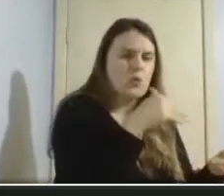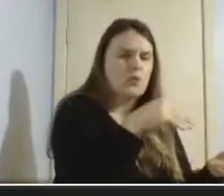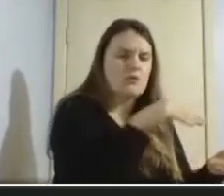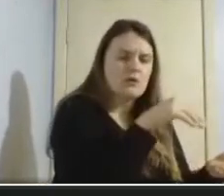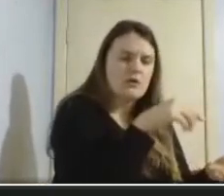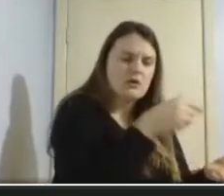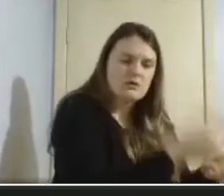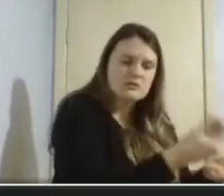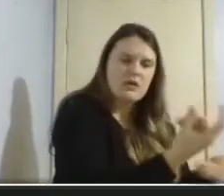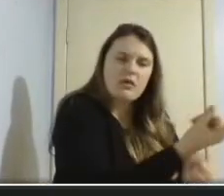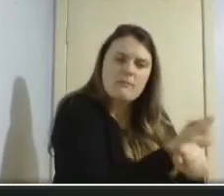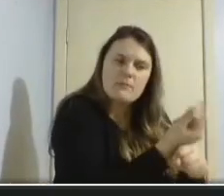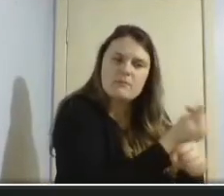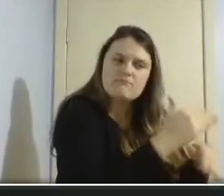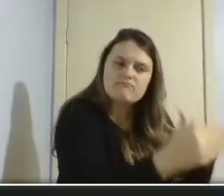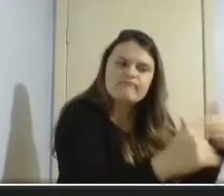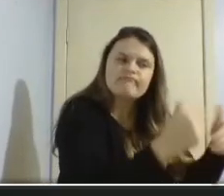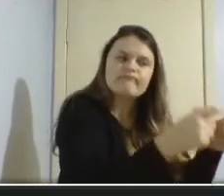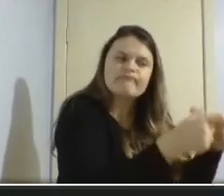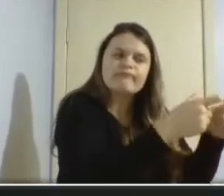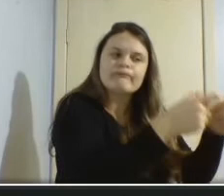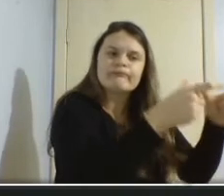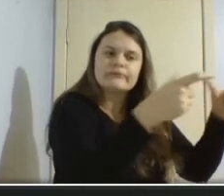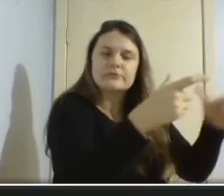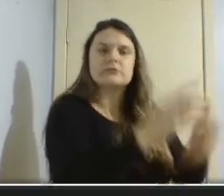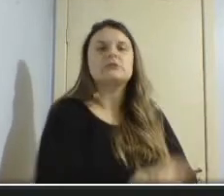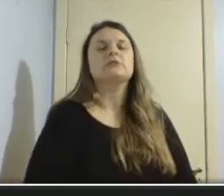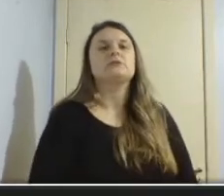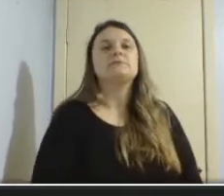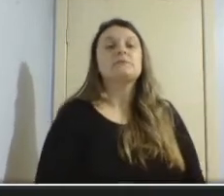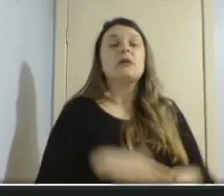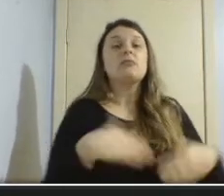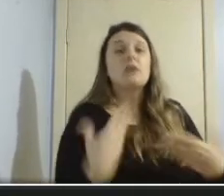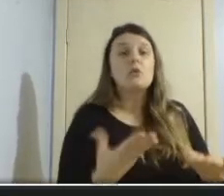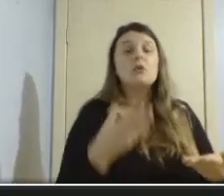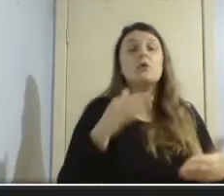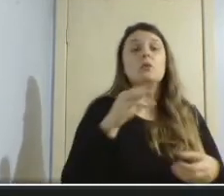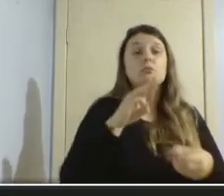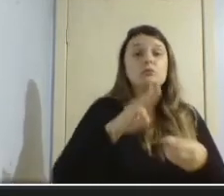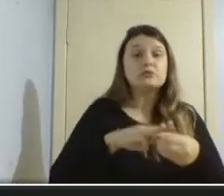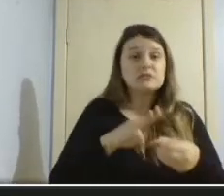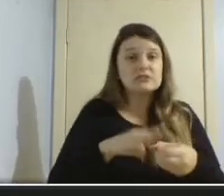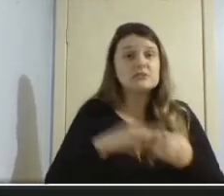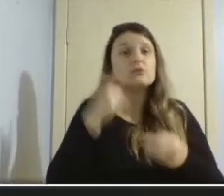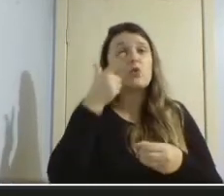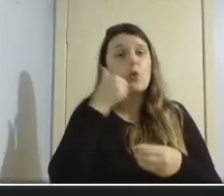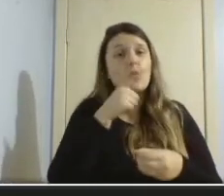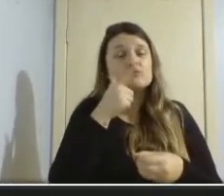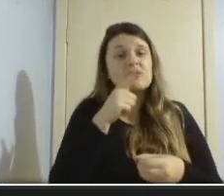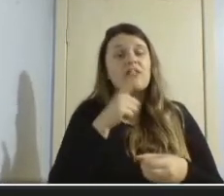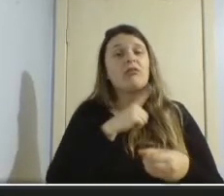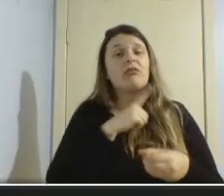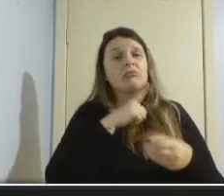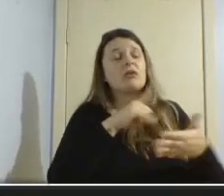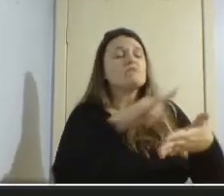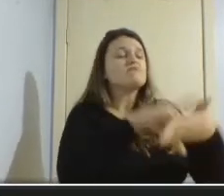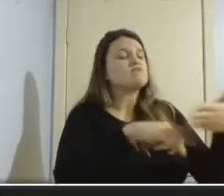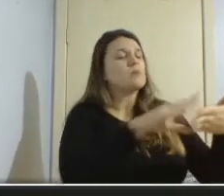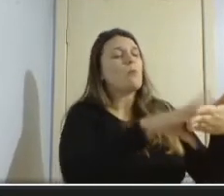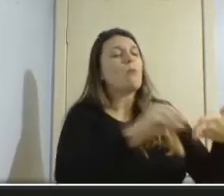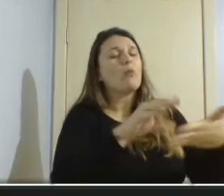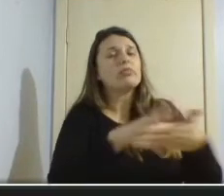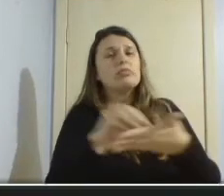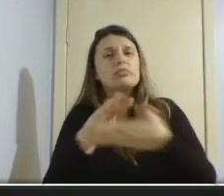que um ecossistema no município consiga ter os seus modelos de relações locais e